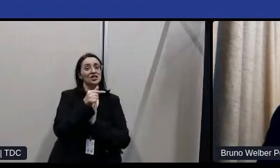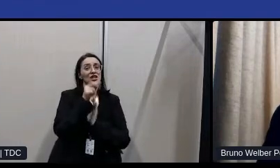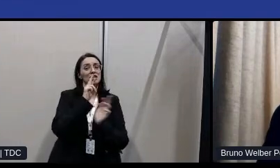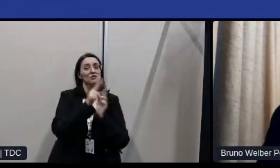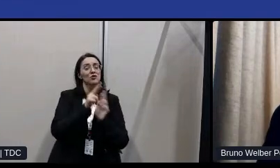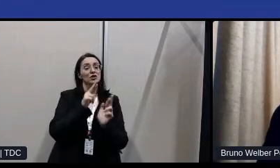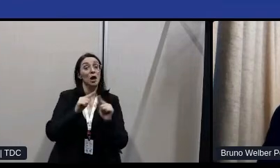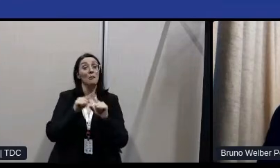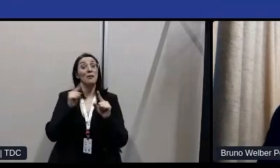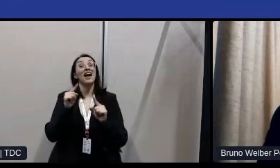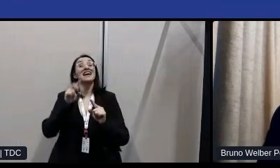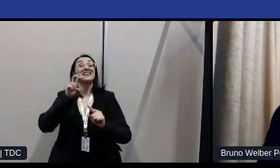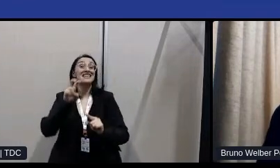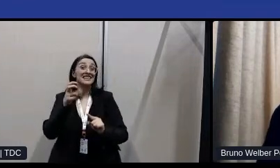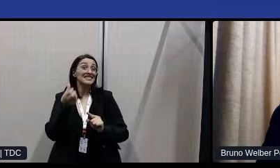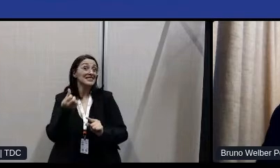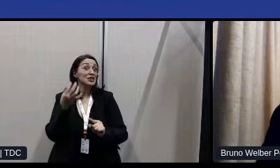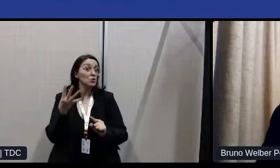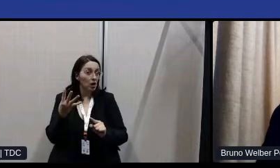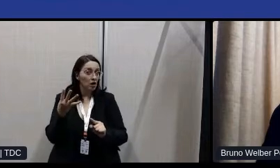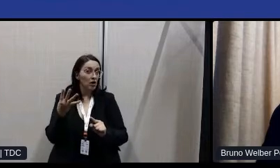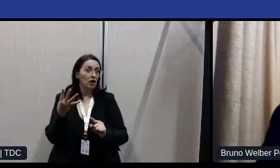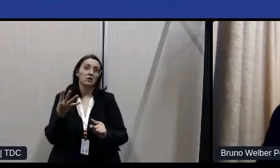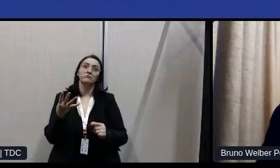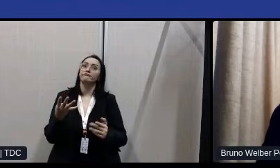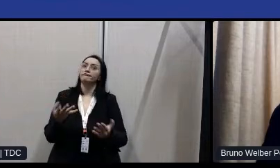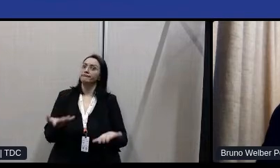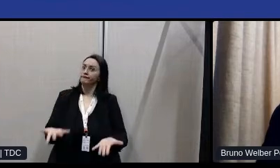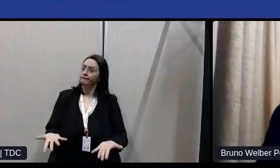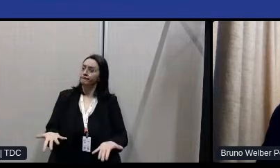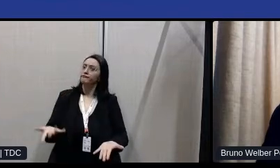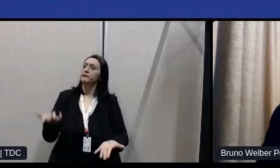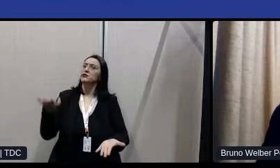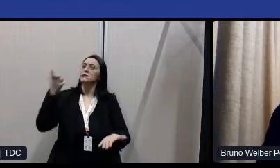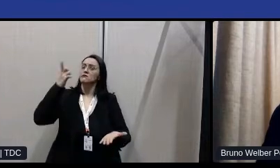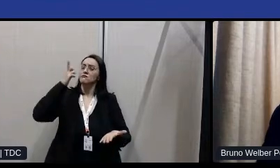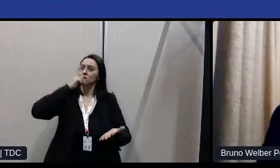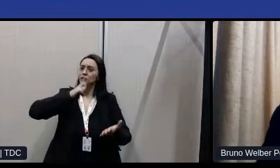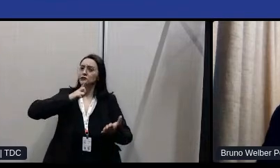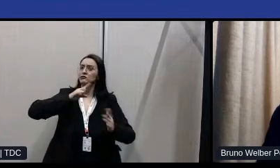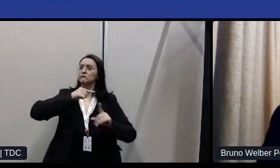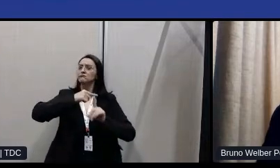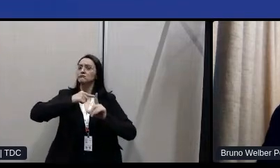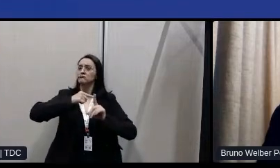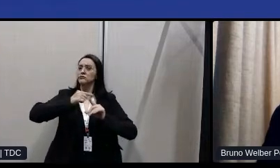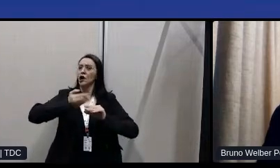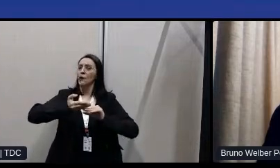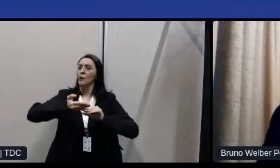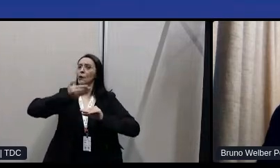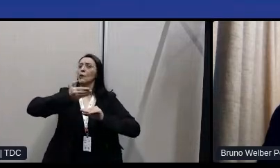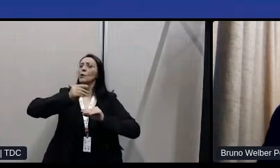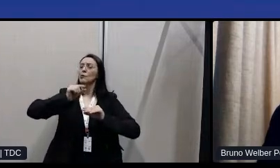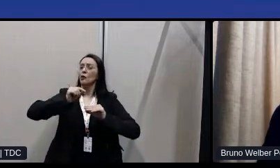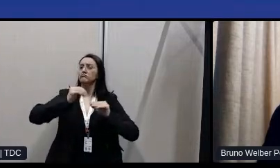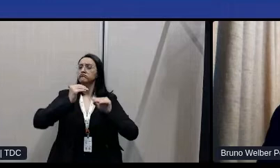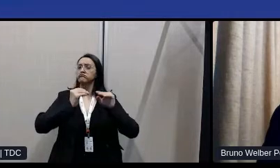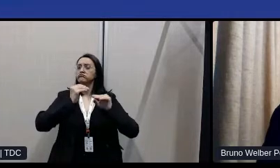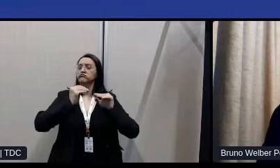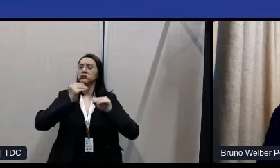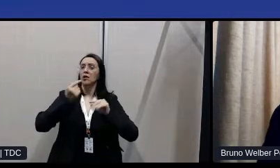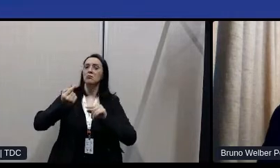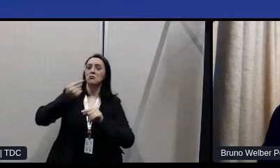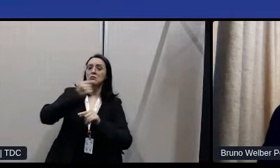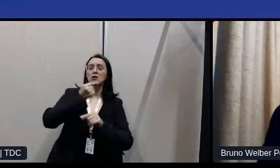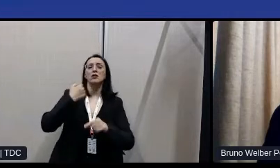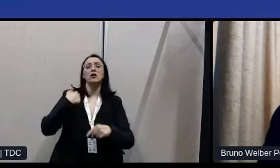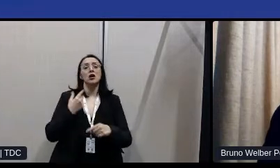para 564, nós conseguimos manter a média, ou seja, a gente conseguiu manter a mesma proporção da anterior e crescer